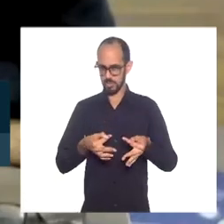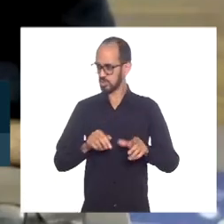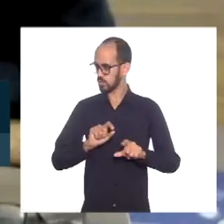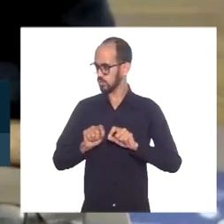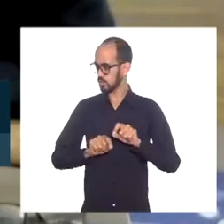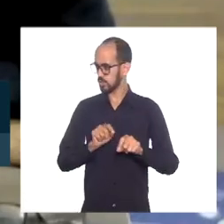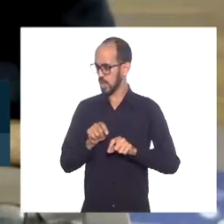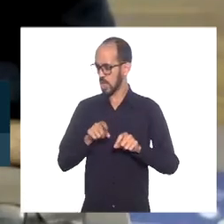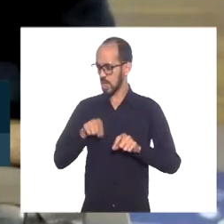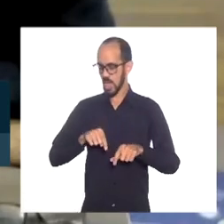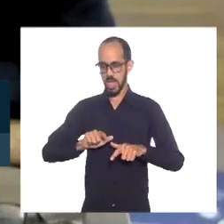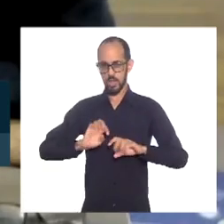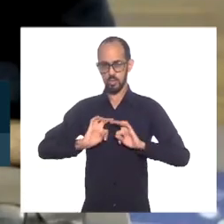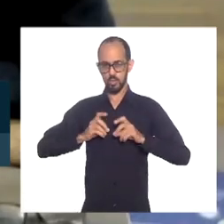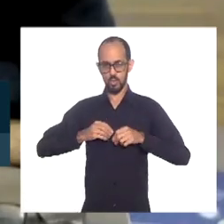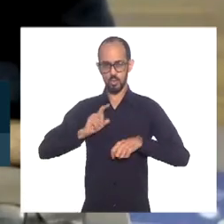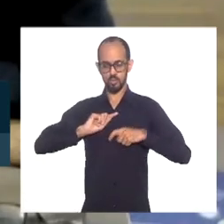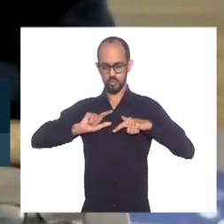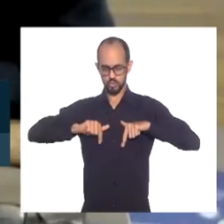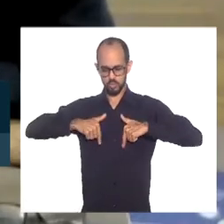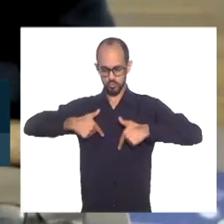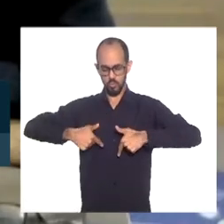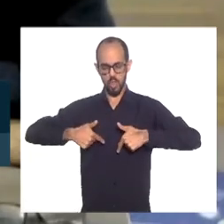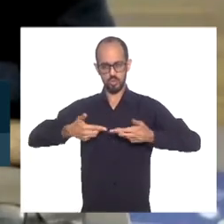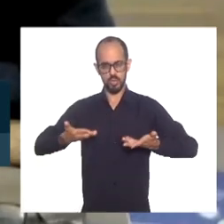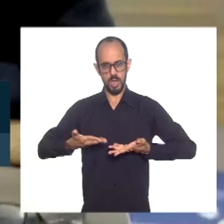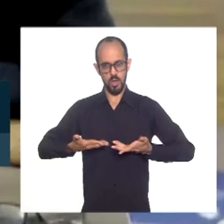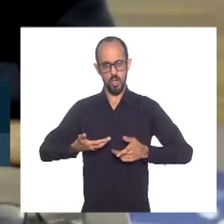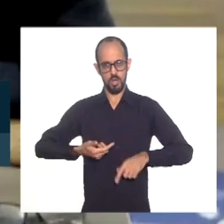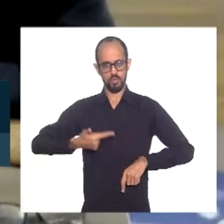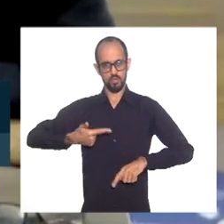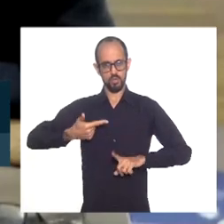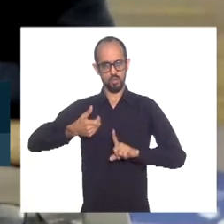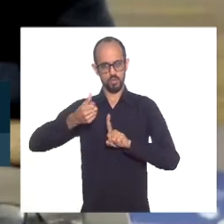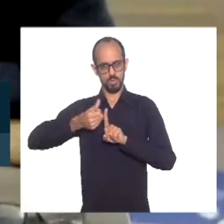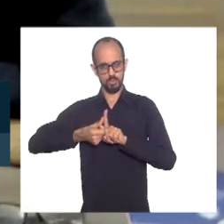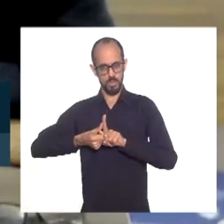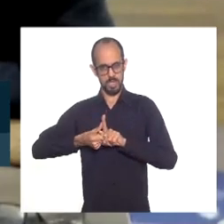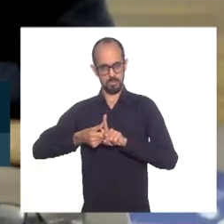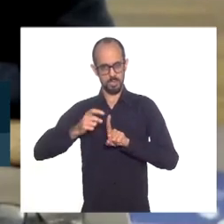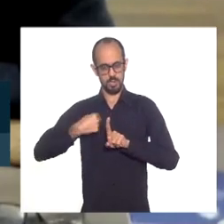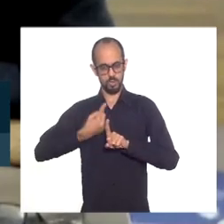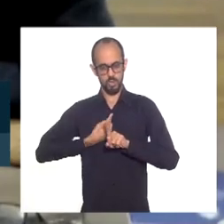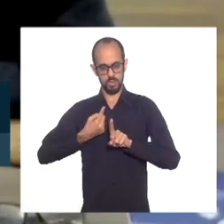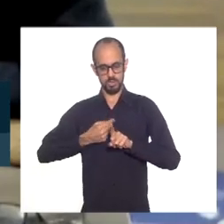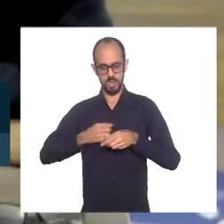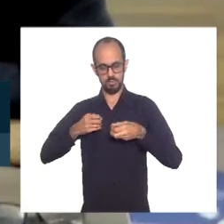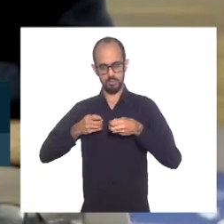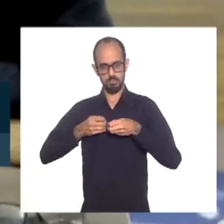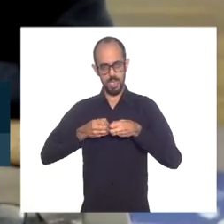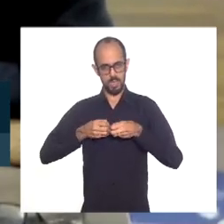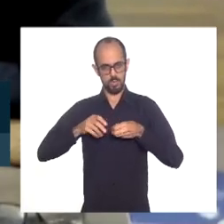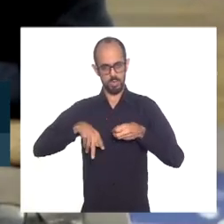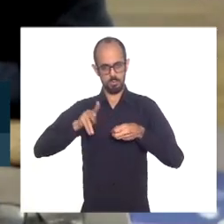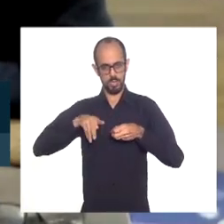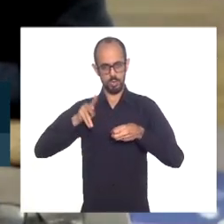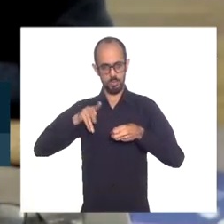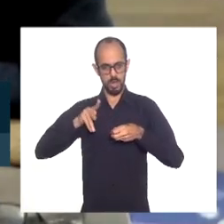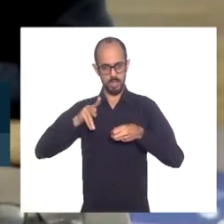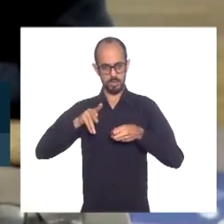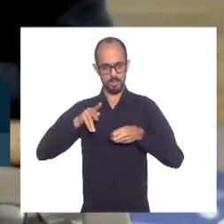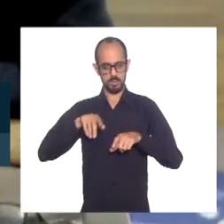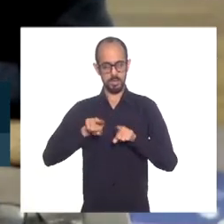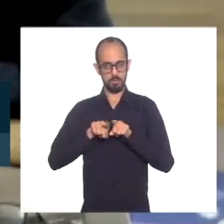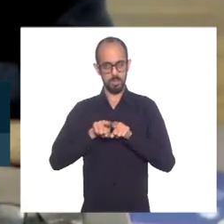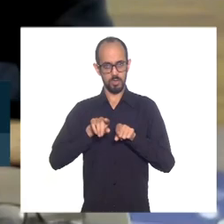dividir todos os esforços agora no segundo semestre para nós estarmos mais próximos do IBP e da própria Petrobras, porque